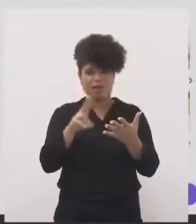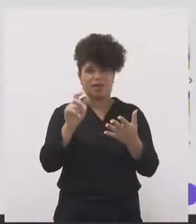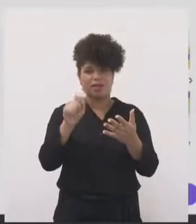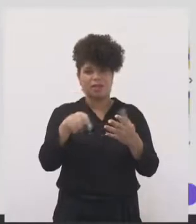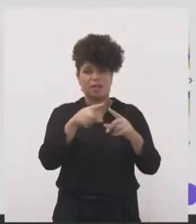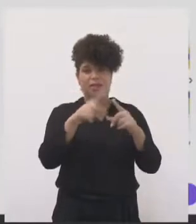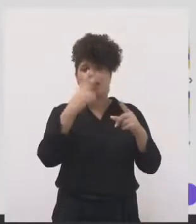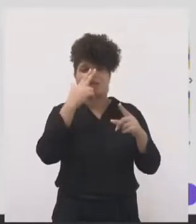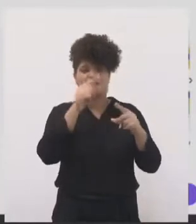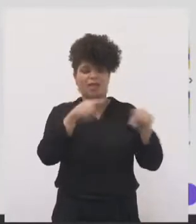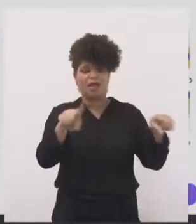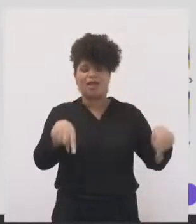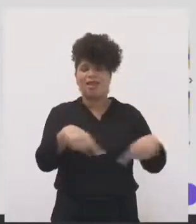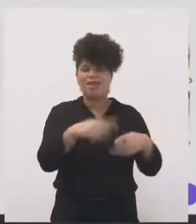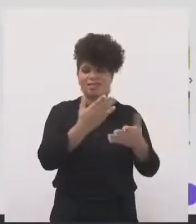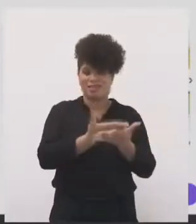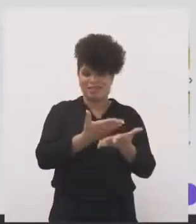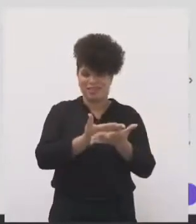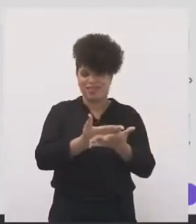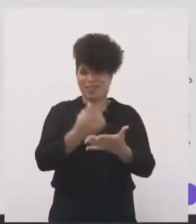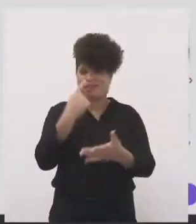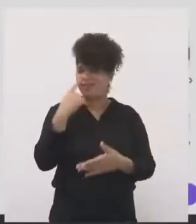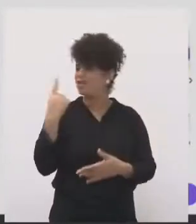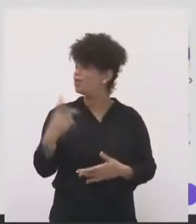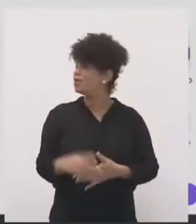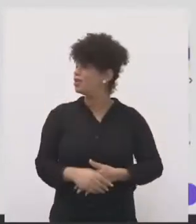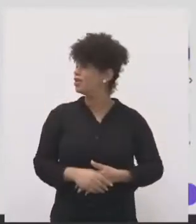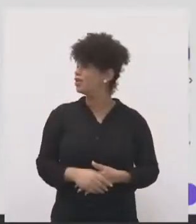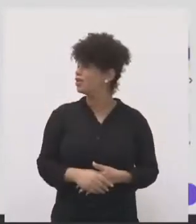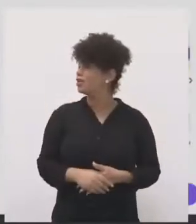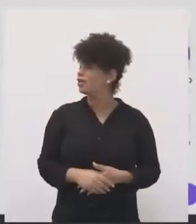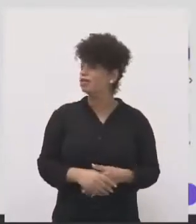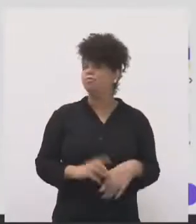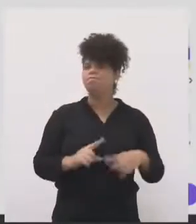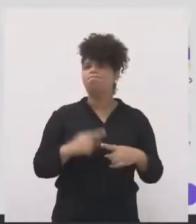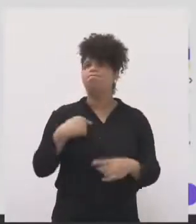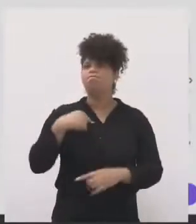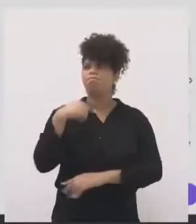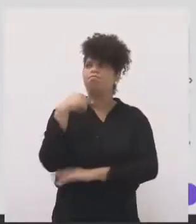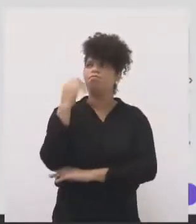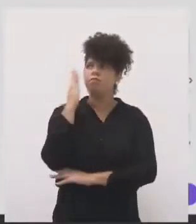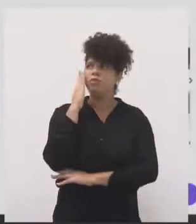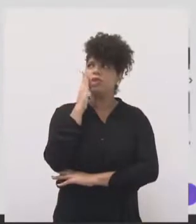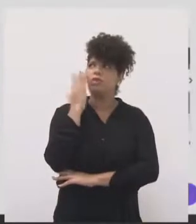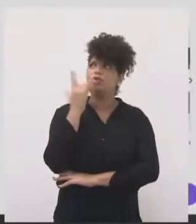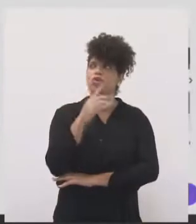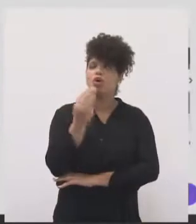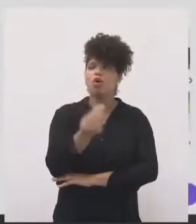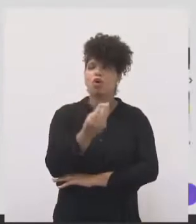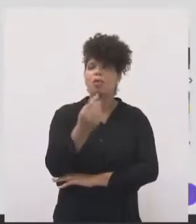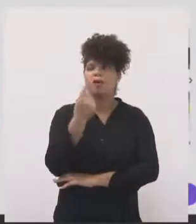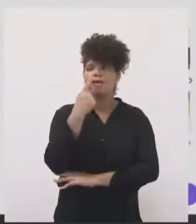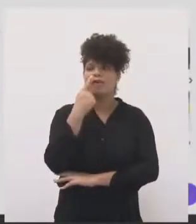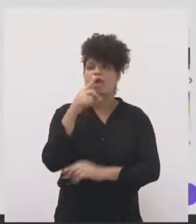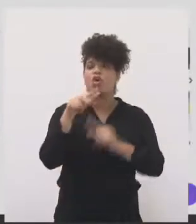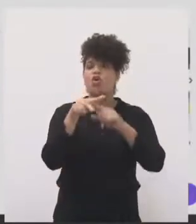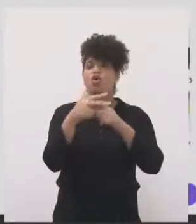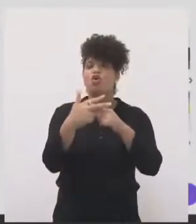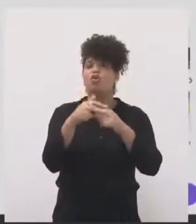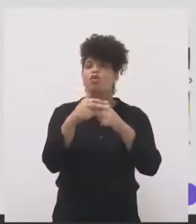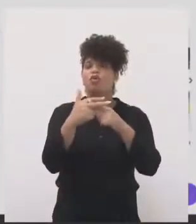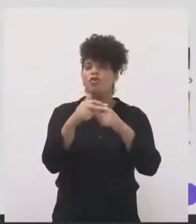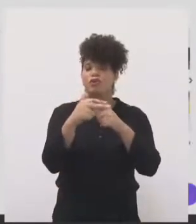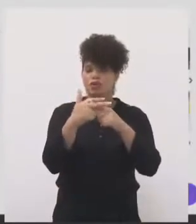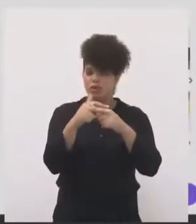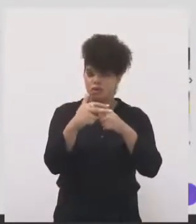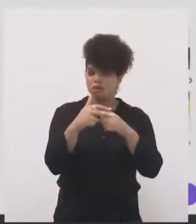templates educacionais é uma outra dica. Eu quero ter certeza, 100%. Então, vai na configuração da sua conta e